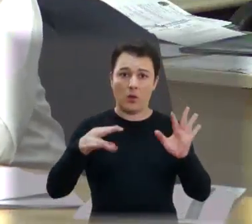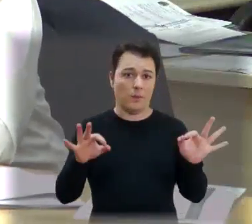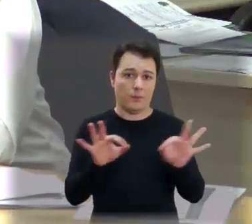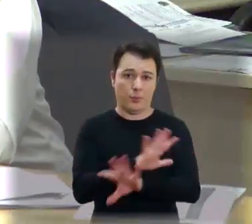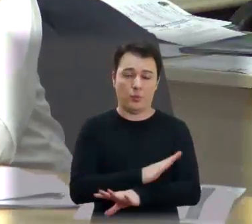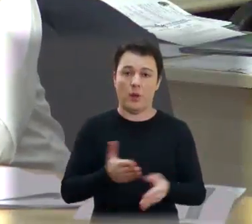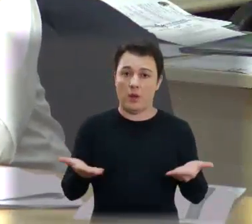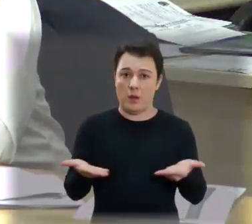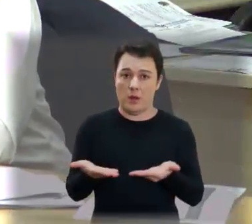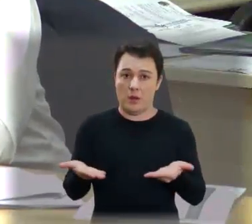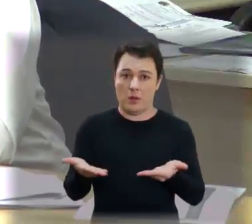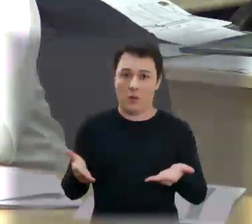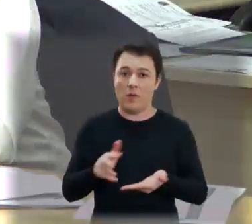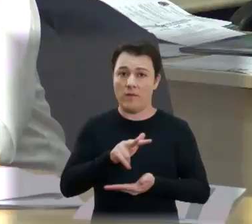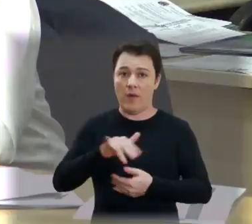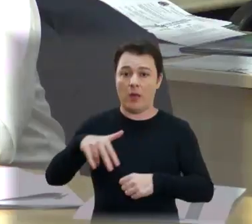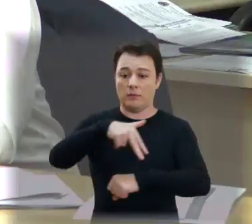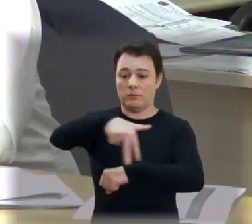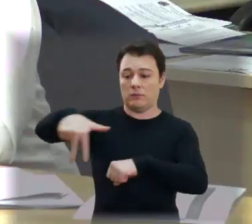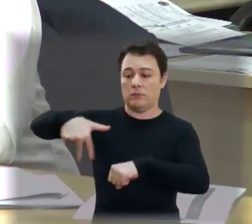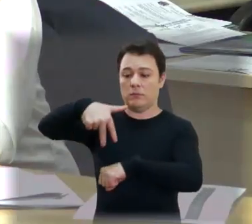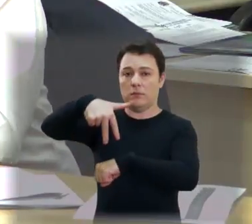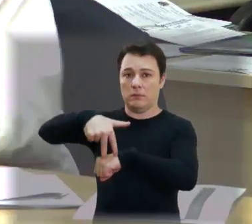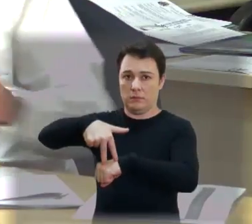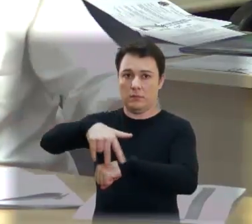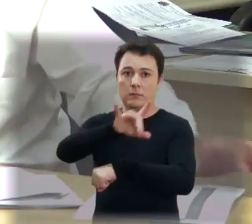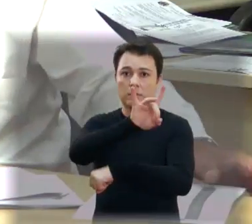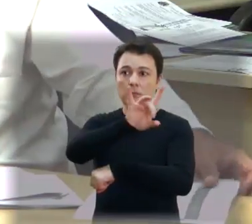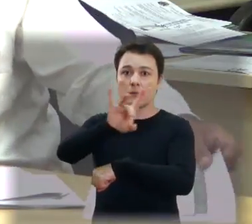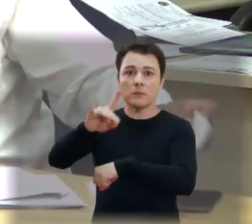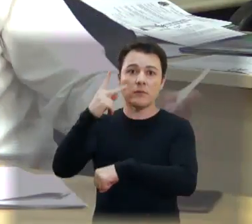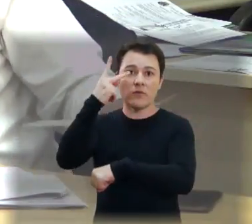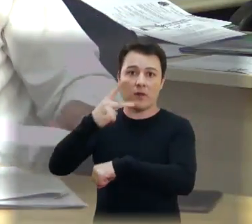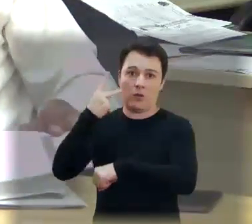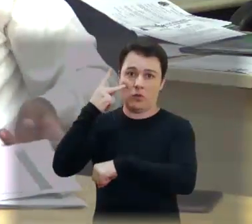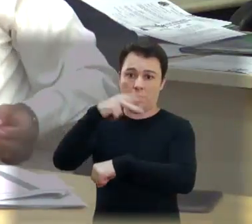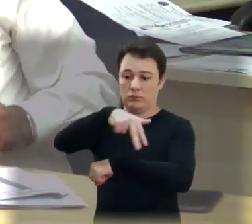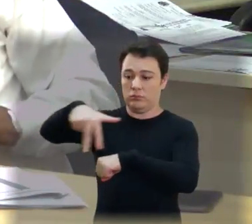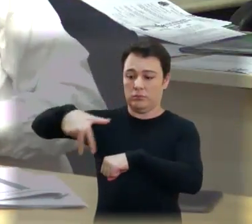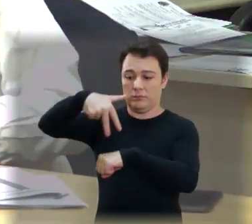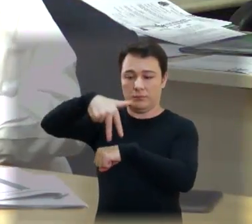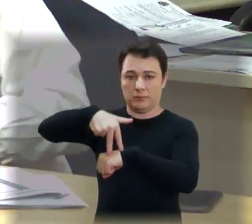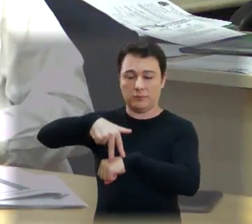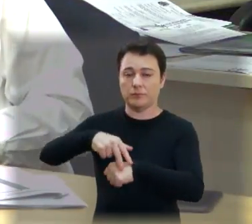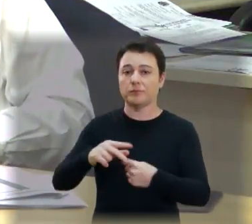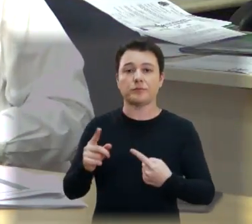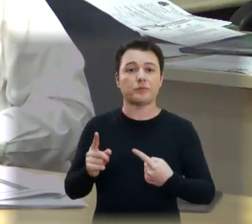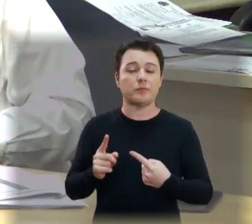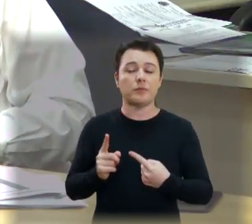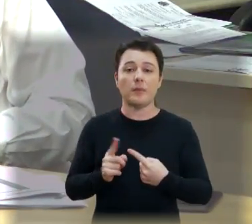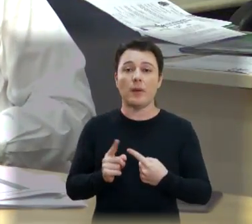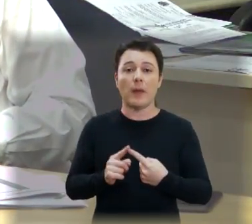passaremos agora à explicação do pequeno expediente. Primeiro vereador